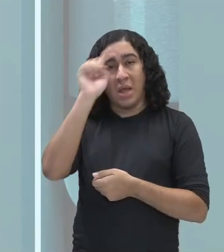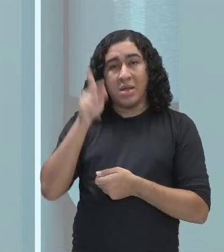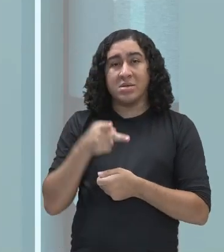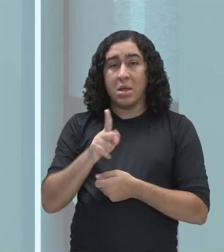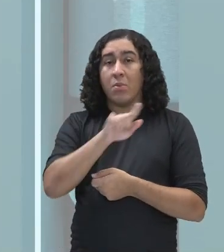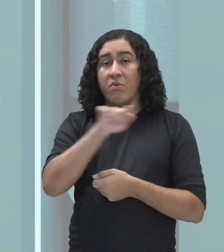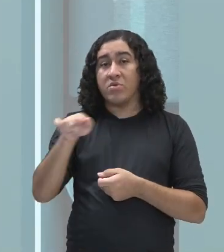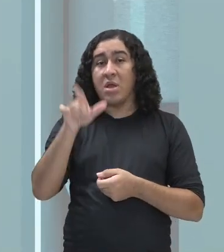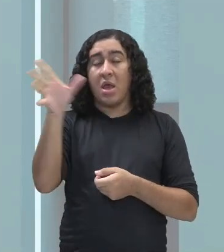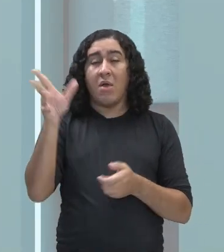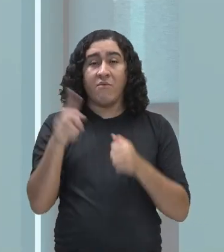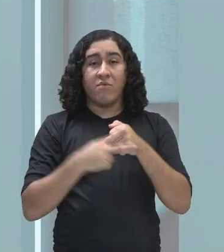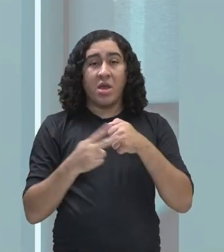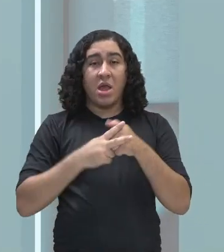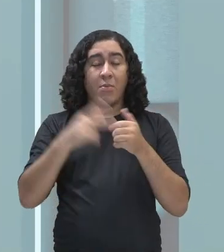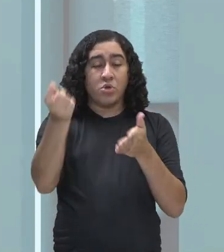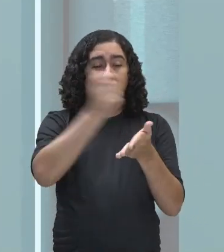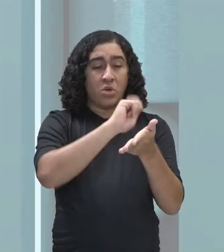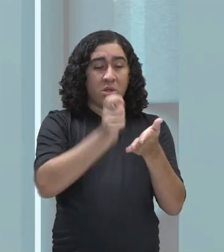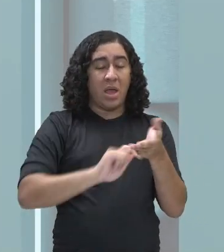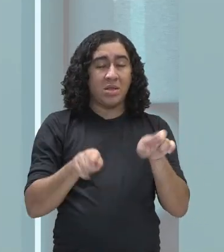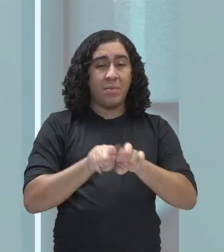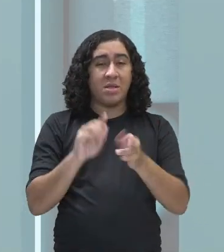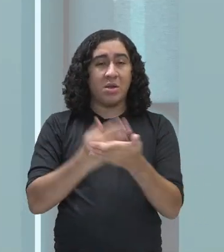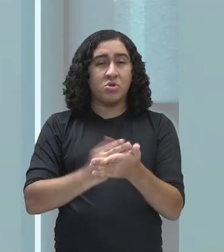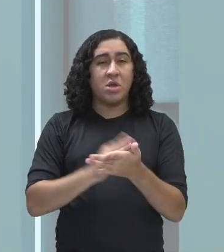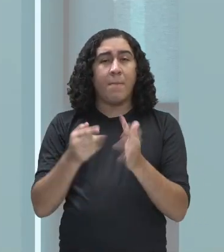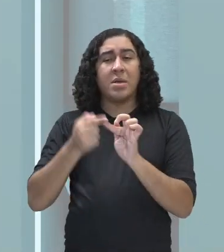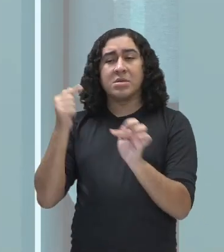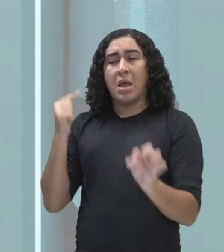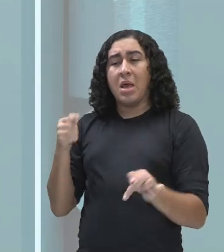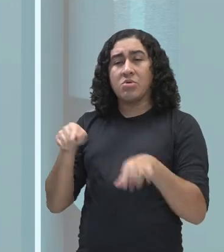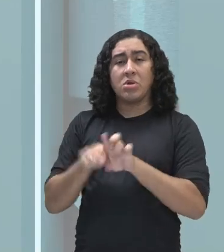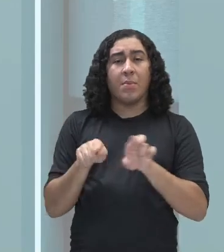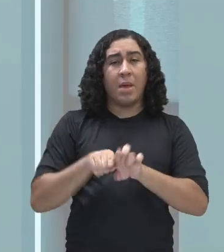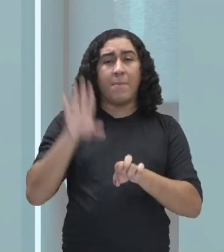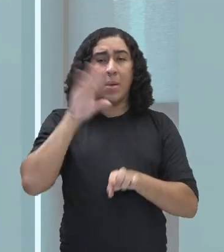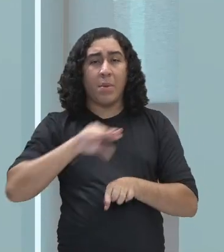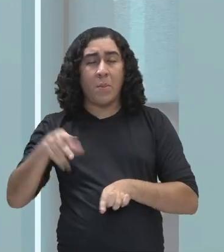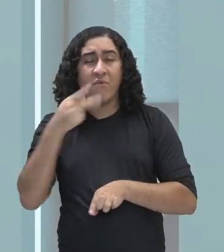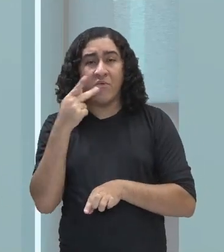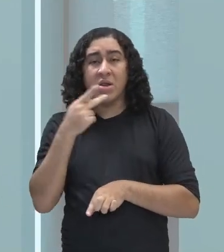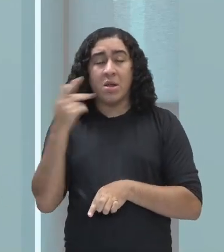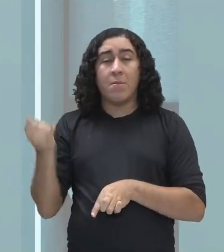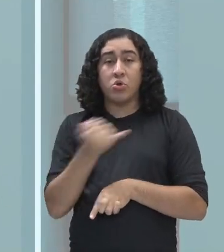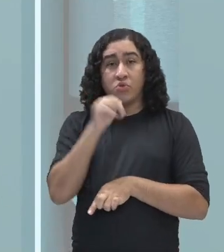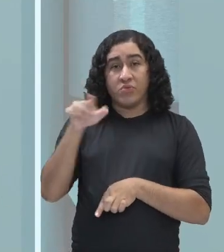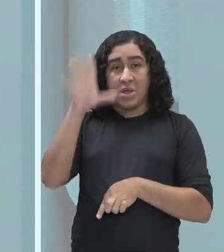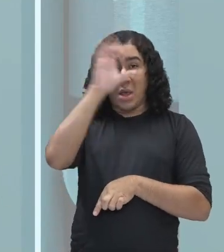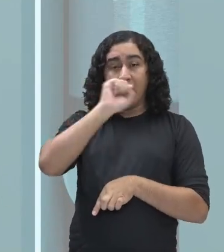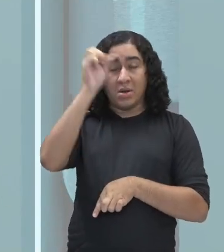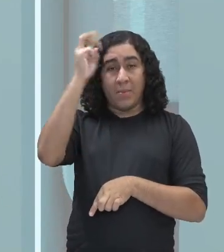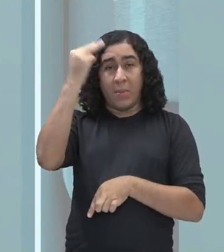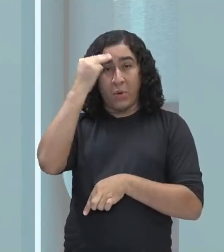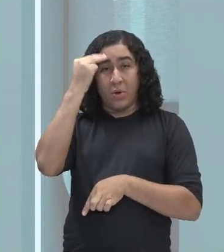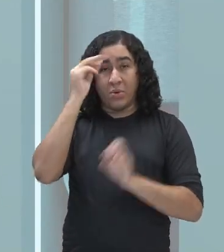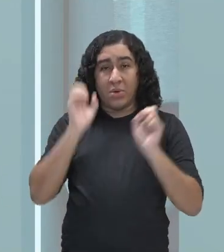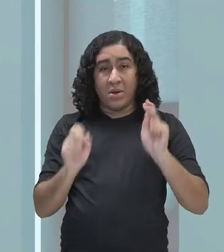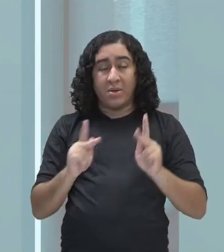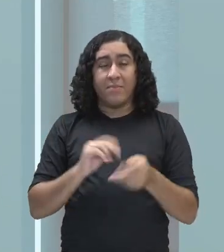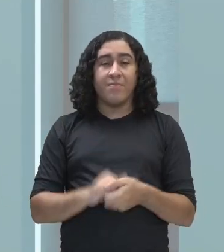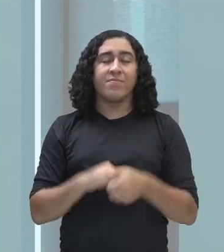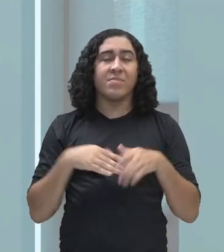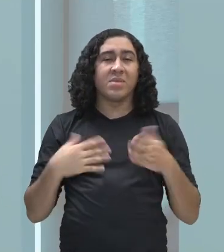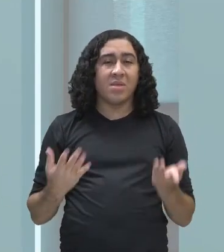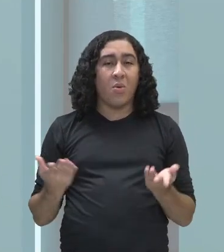vocês anotarem os verbos com tradução, como é que é o passado, a pronúncia também é importante vocês anotarem como vocês estão ouvindo, tá bom? Gente,